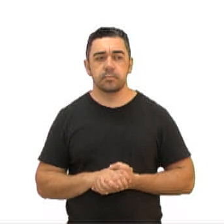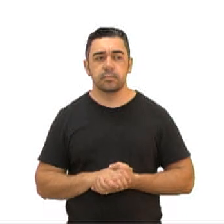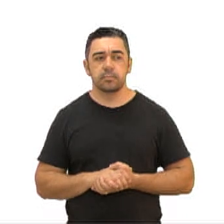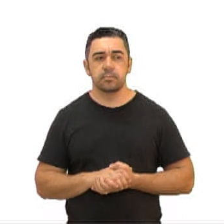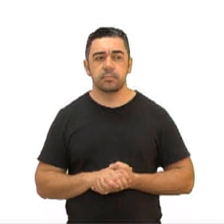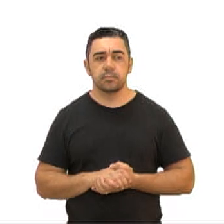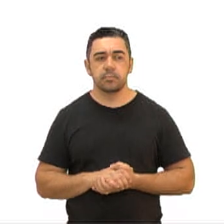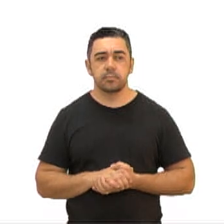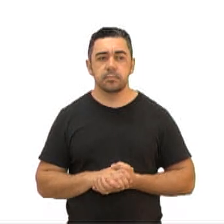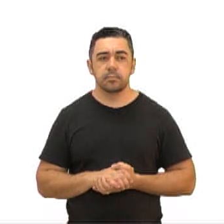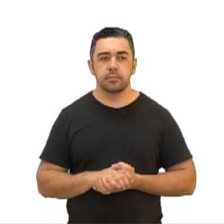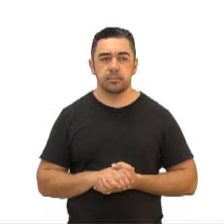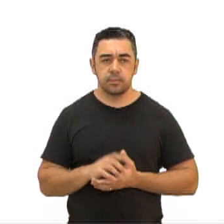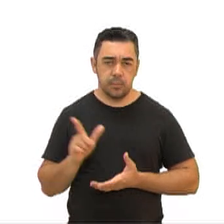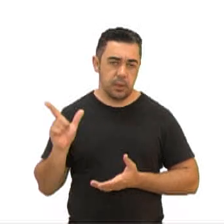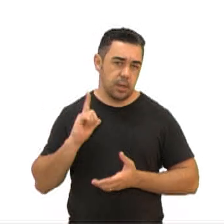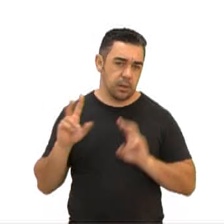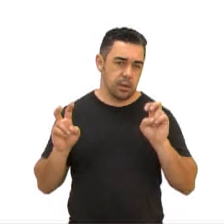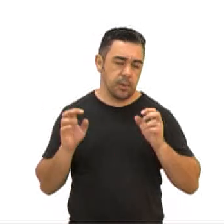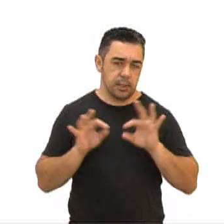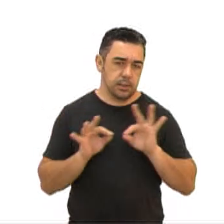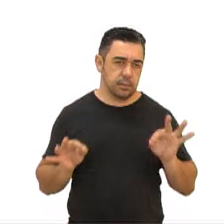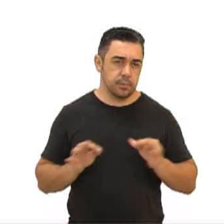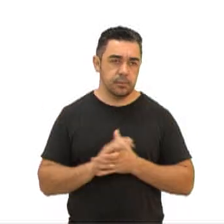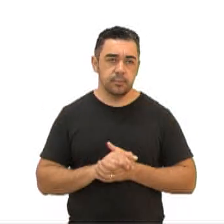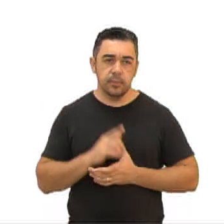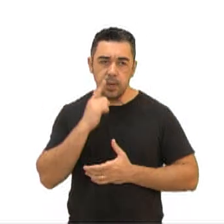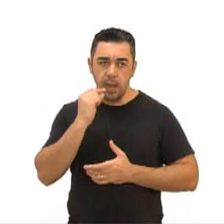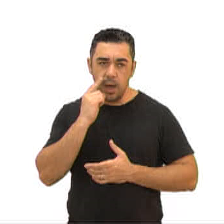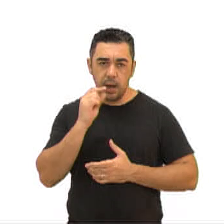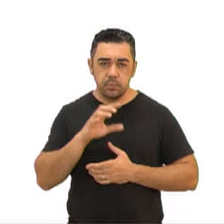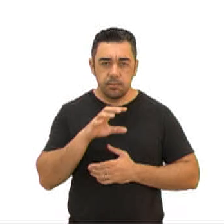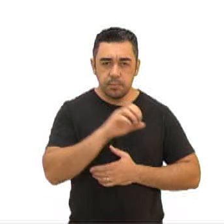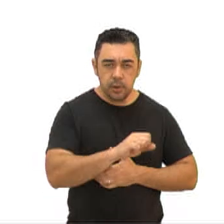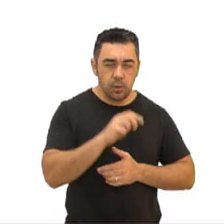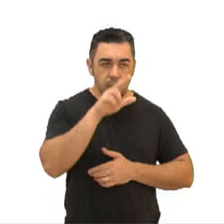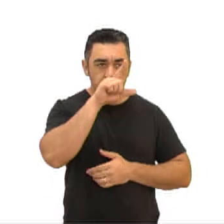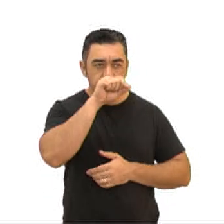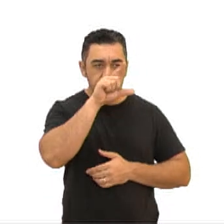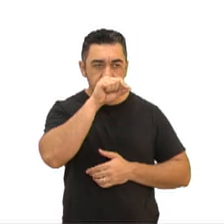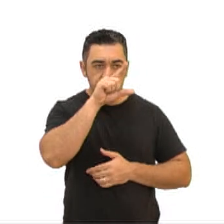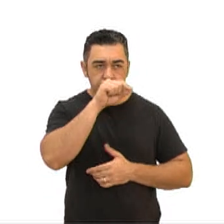Uma obra curiosa, um tema mais simples. Gato pegando um pássaro.